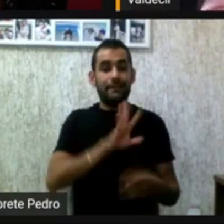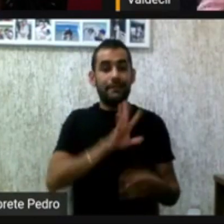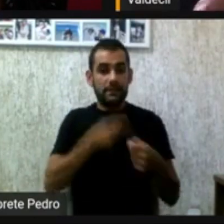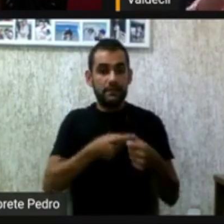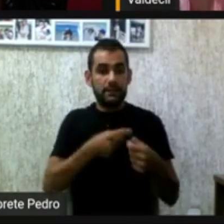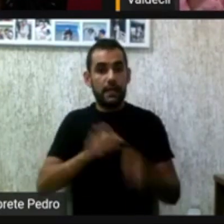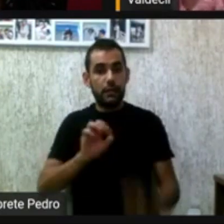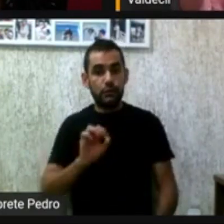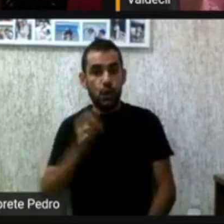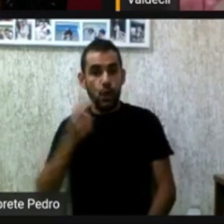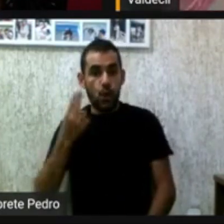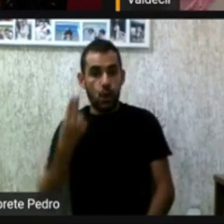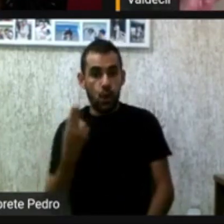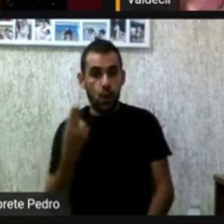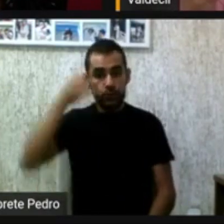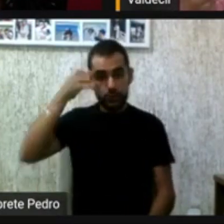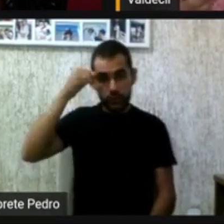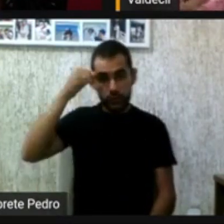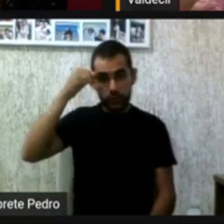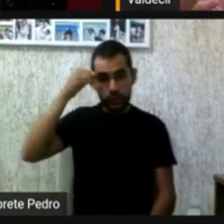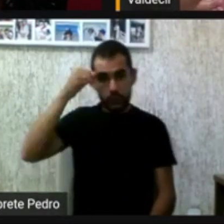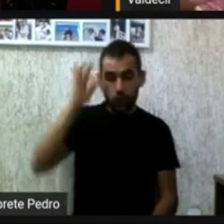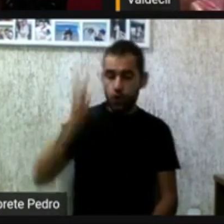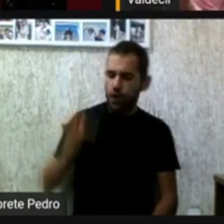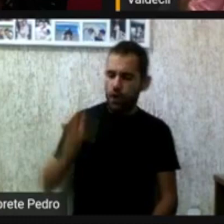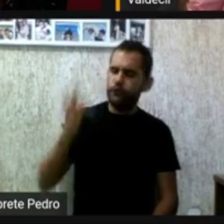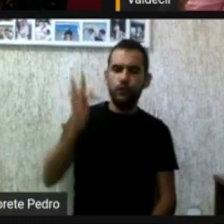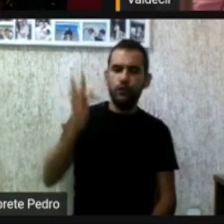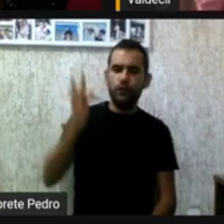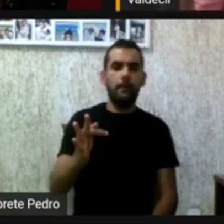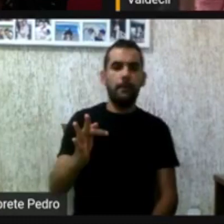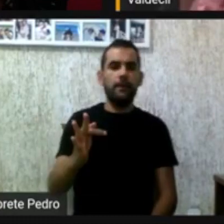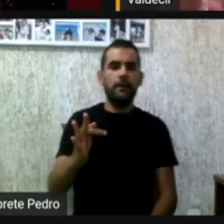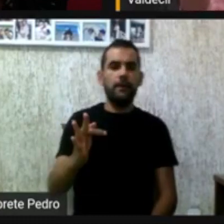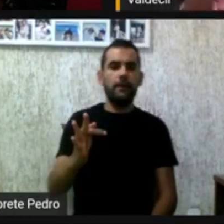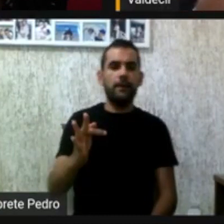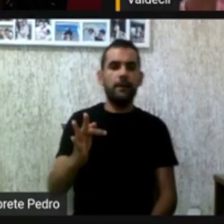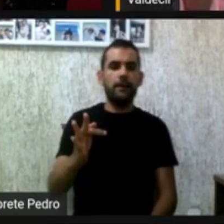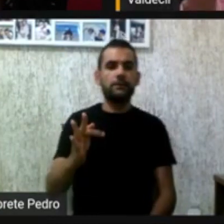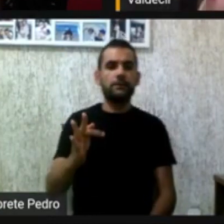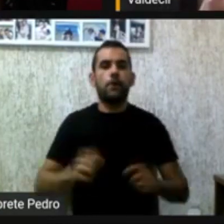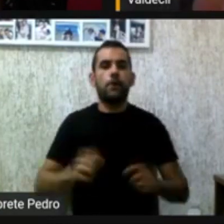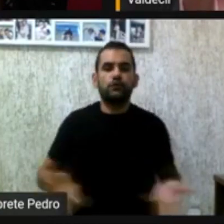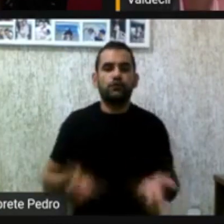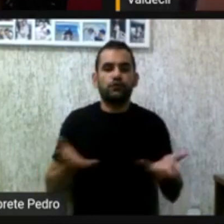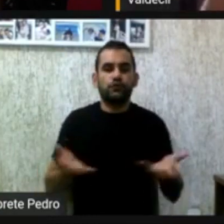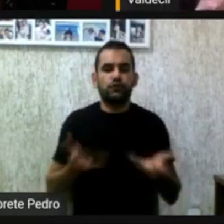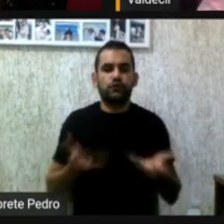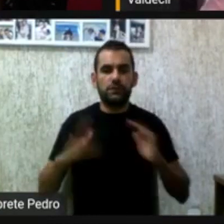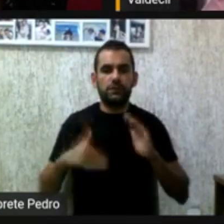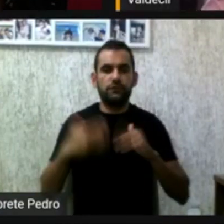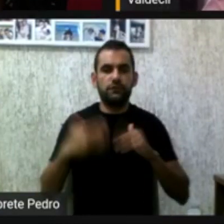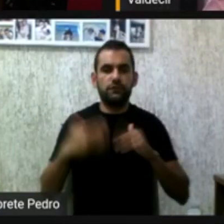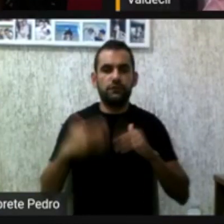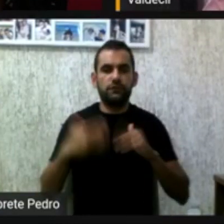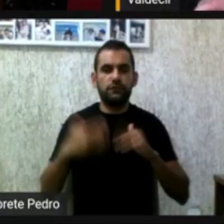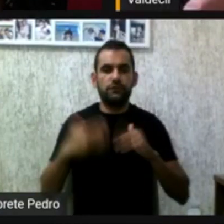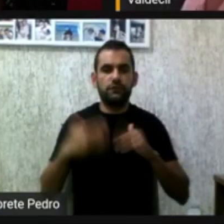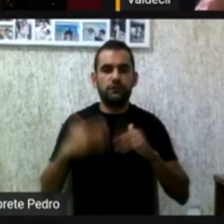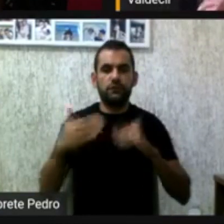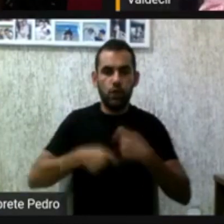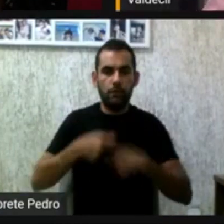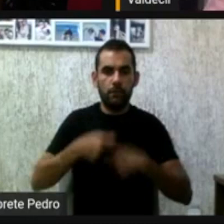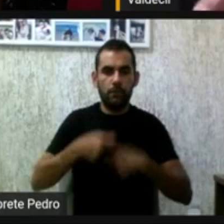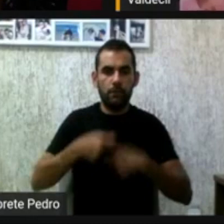no campo, quanto futuramente irá promover o crescimento, o desenvolvimento econômico da nossa